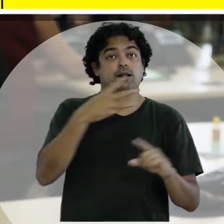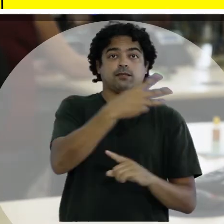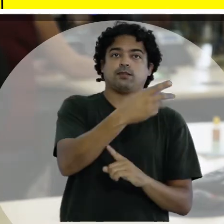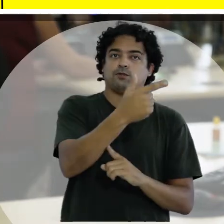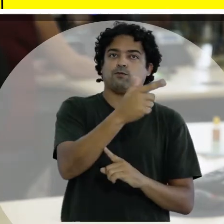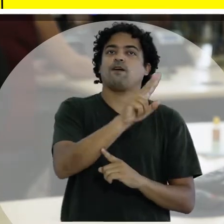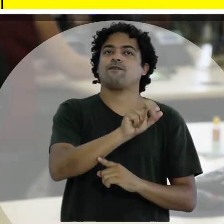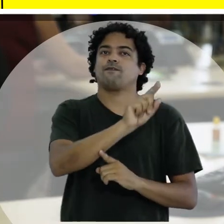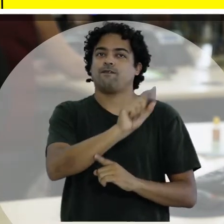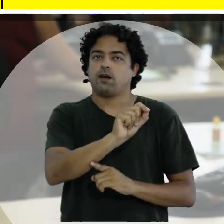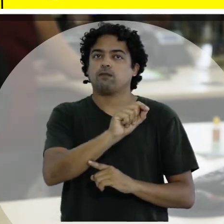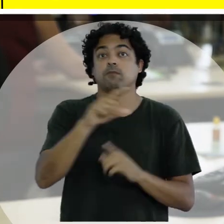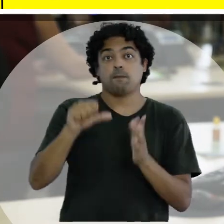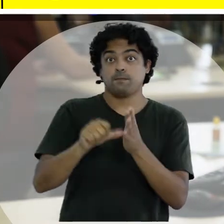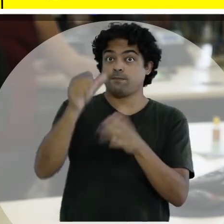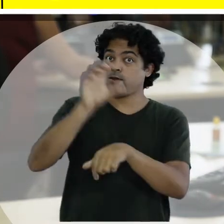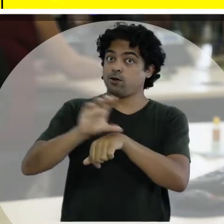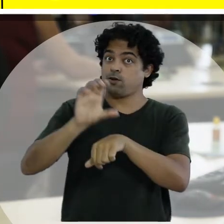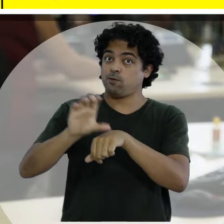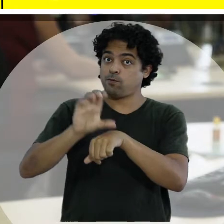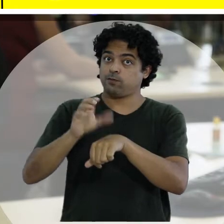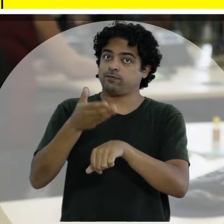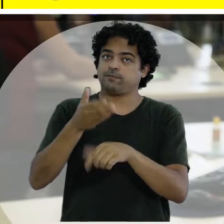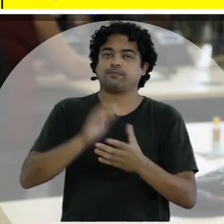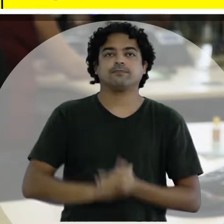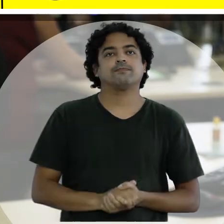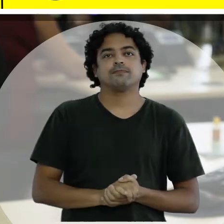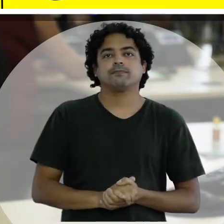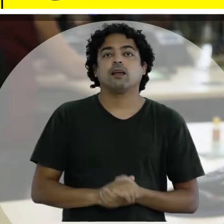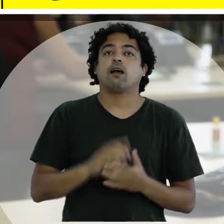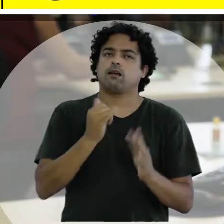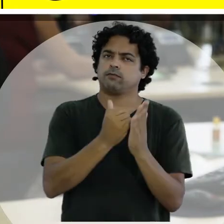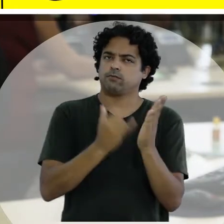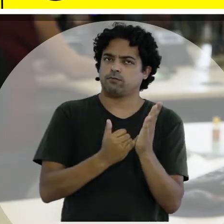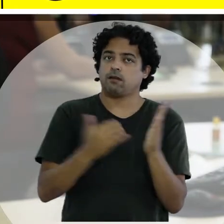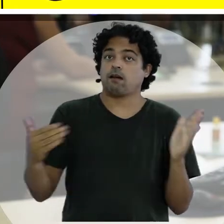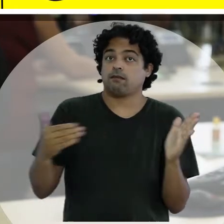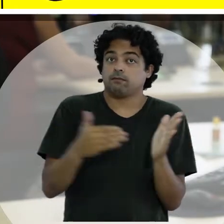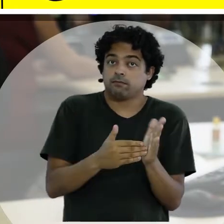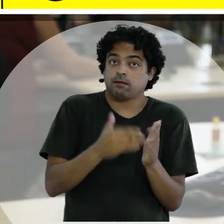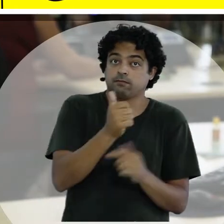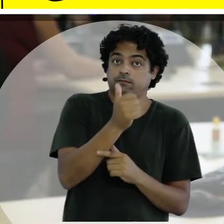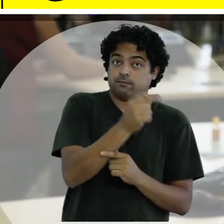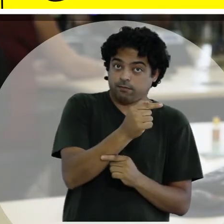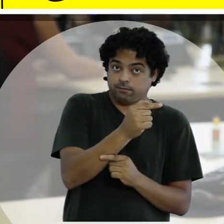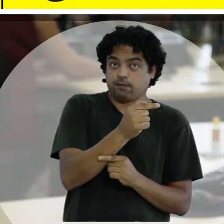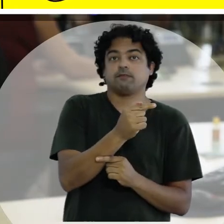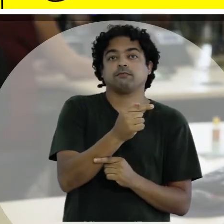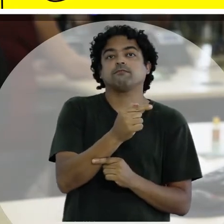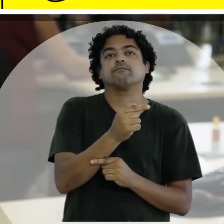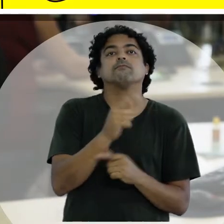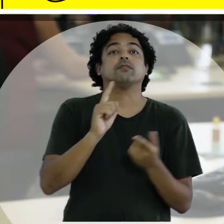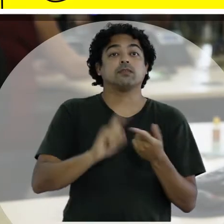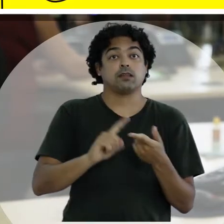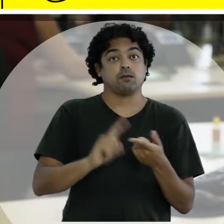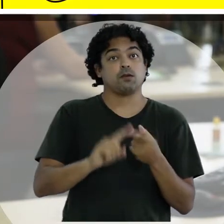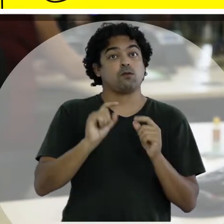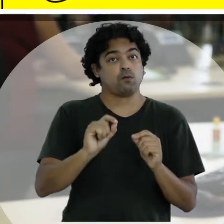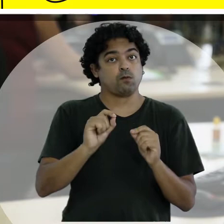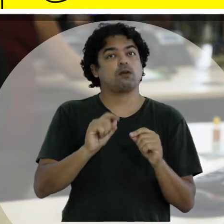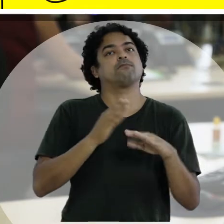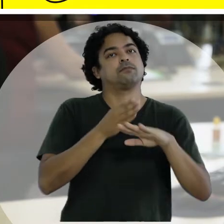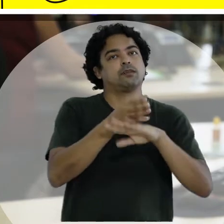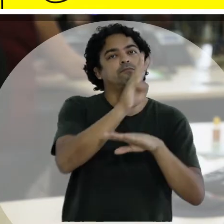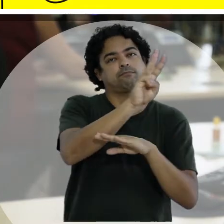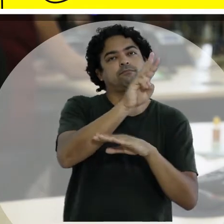São 32 vagas para esta, que será a primeira turma do curso. As inscrições estão abertas até o dia 17 e podem ser